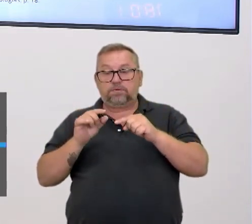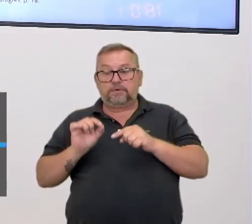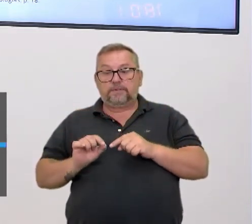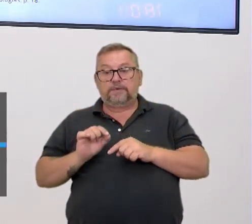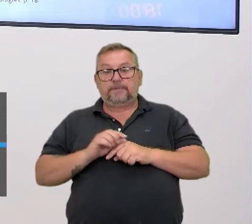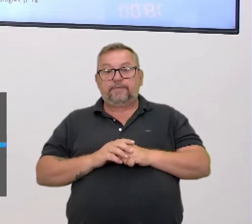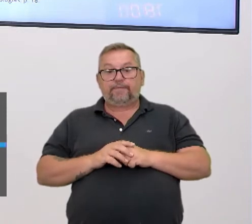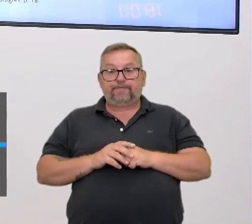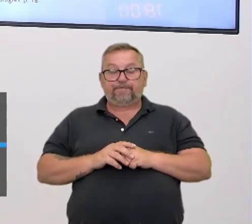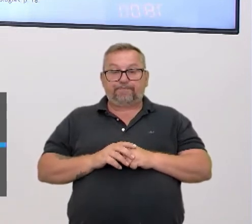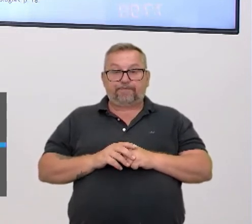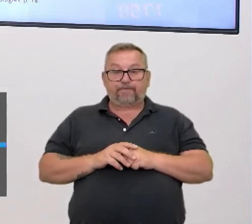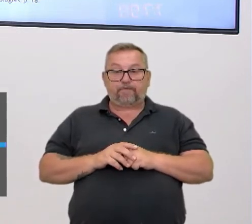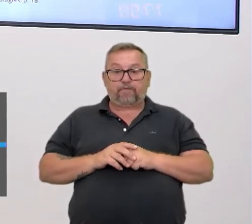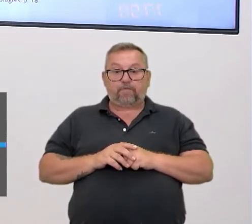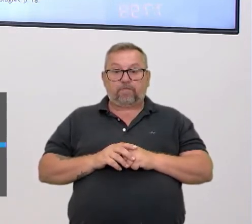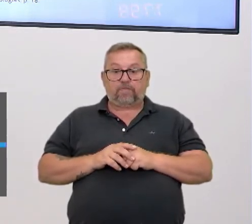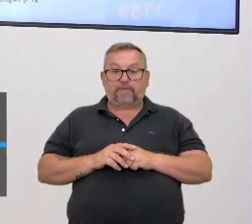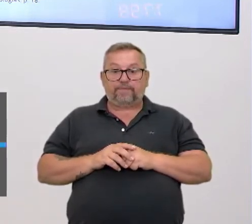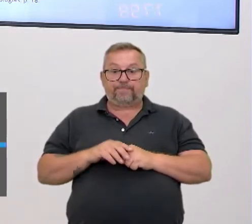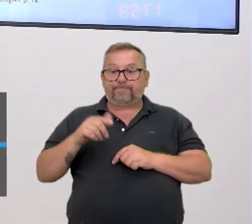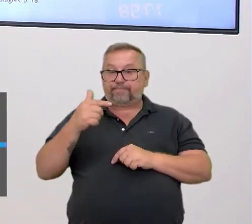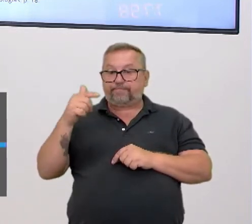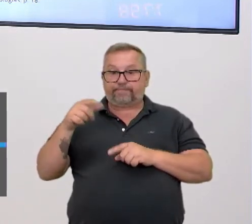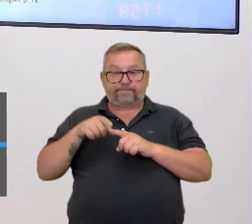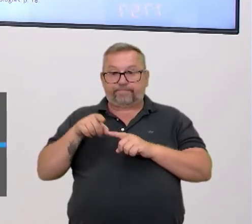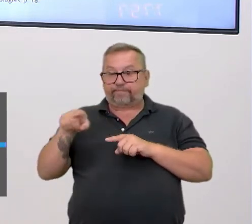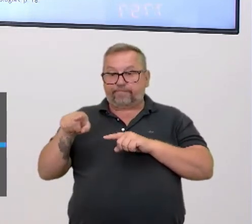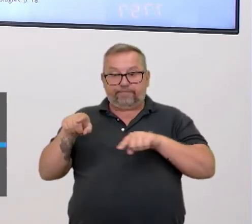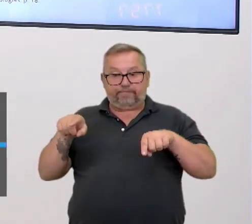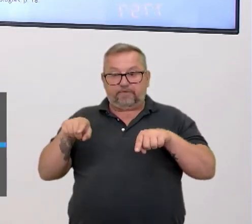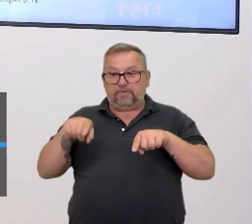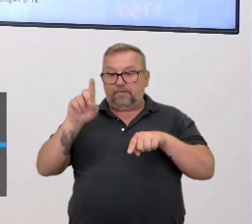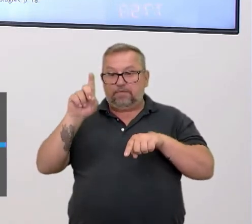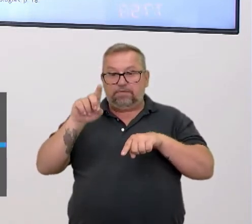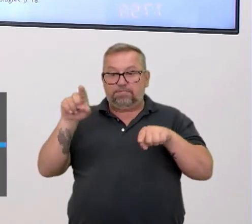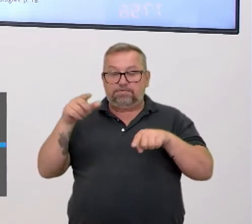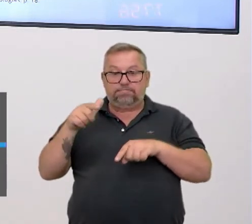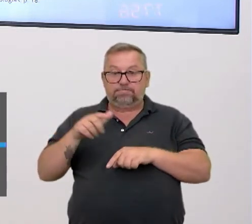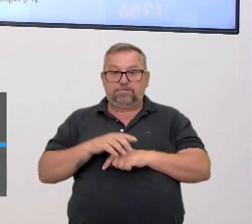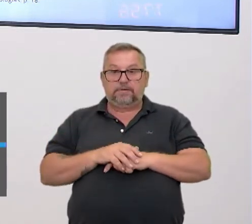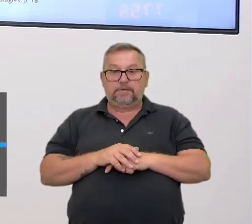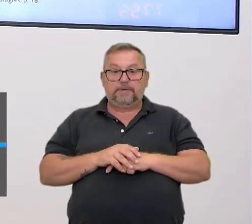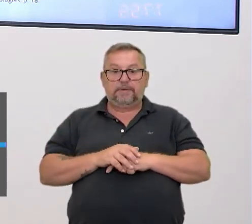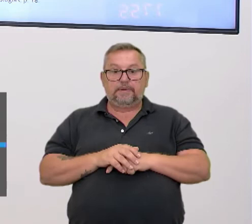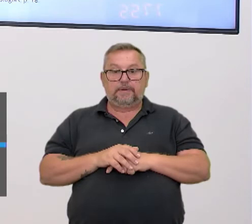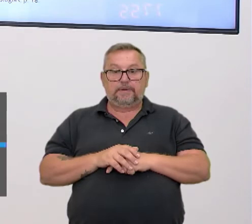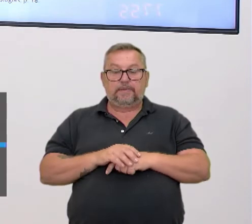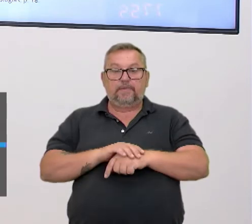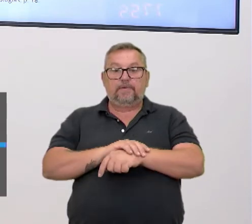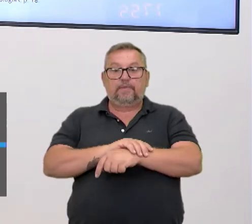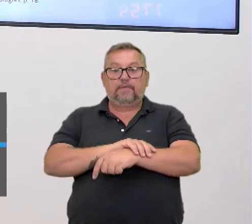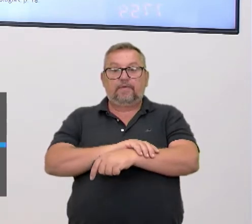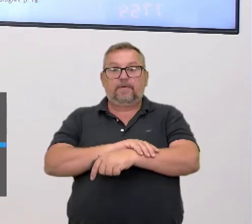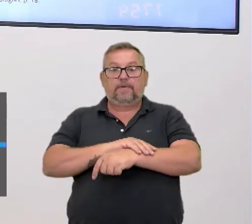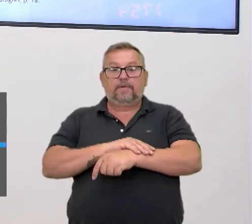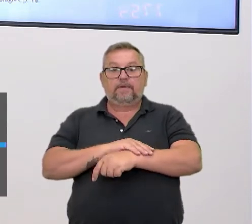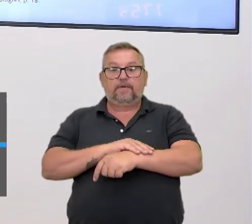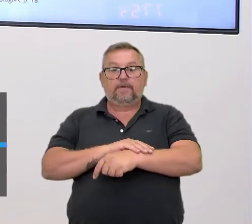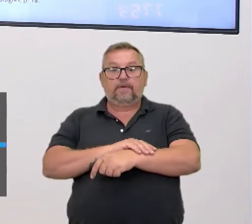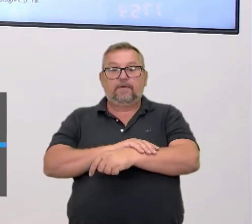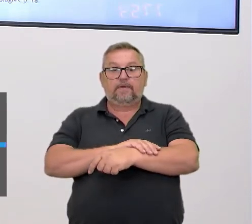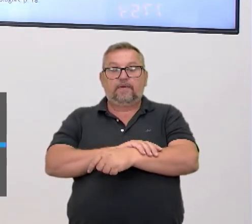ok? Respondidas todas essas questões, perceba que não existe mais continuidade aqui, ele para por aí. E aí a gente vai